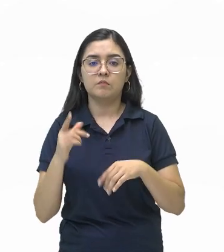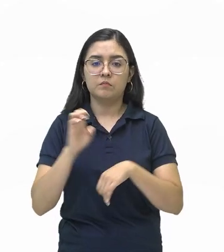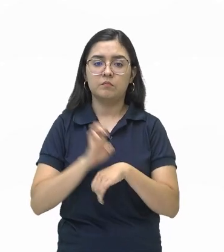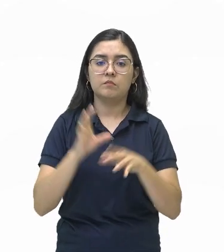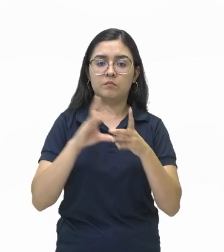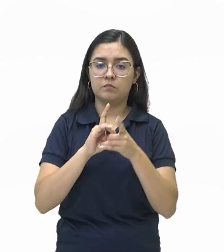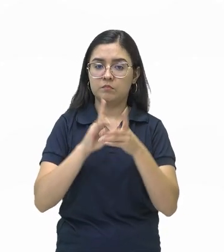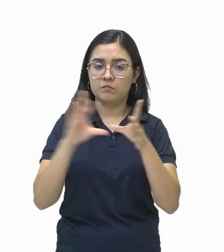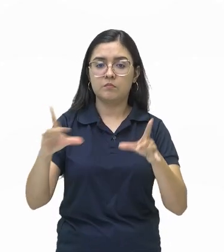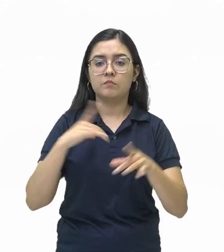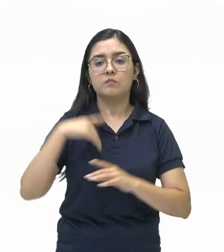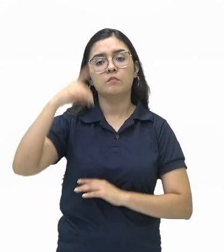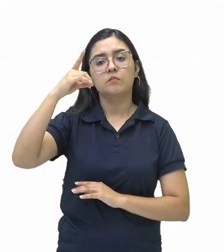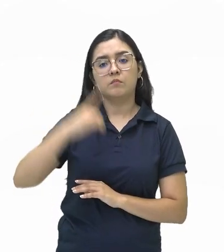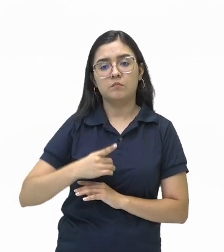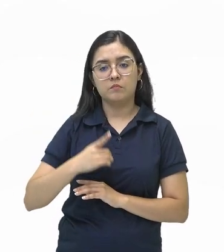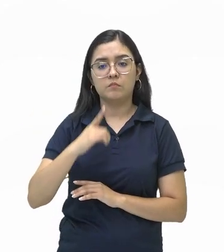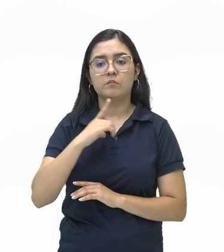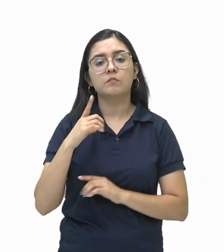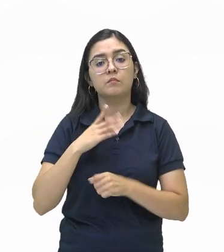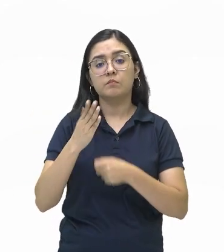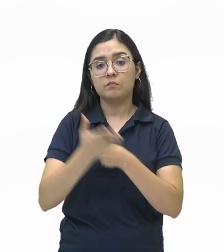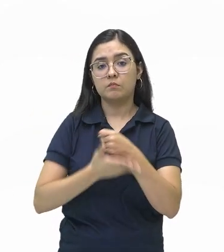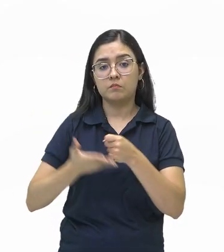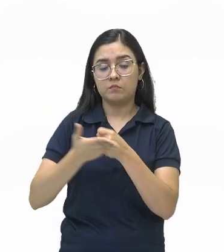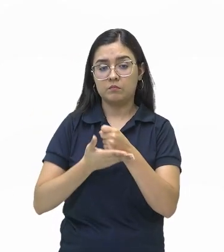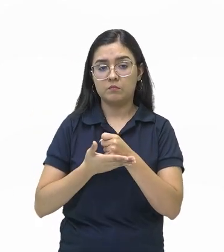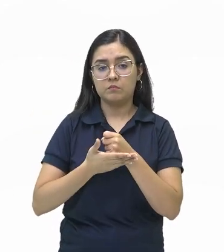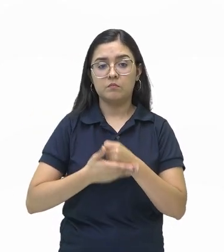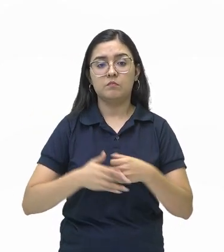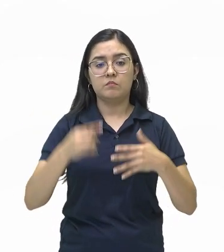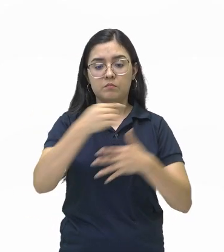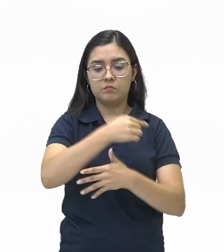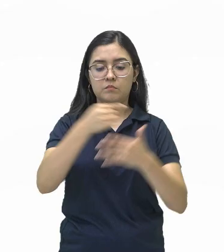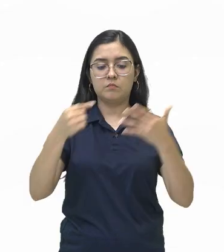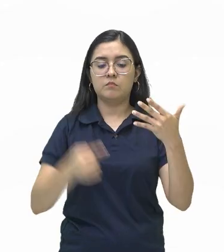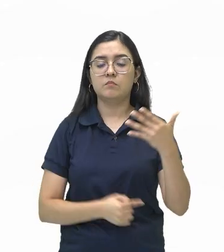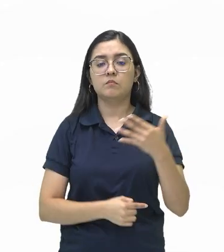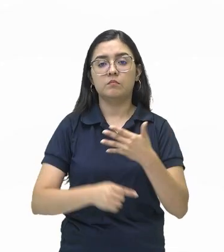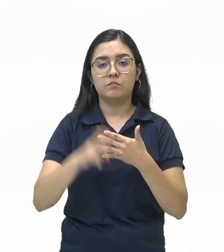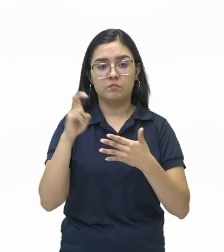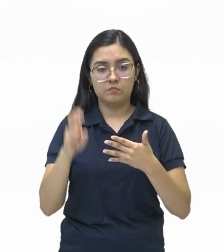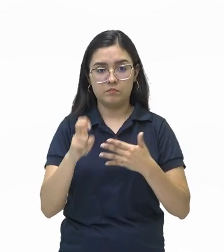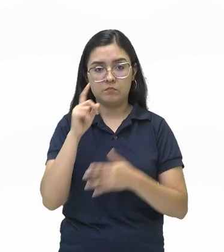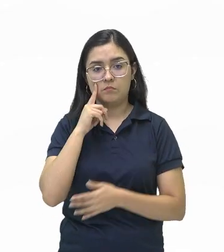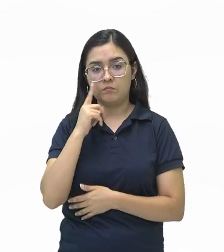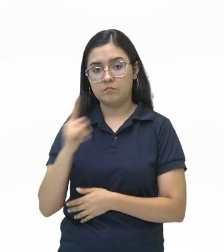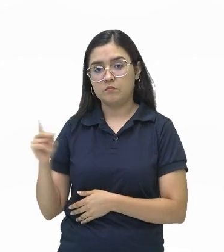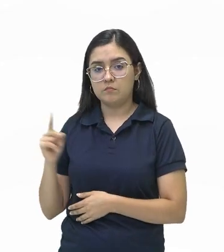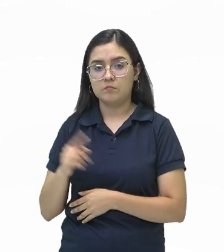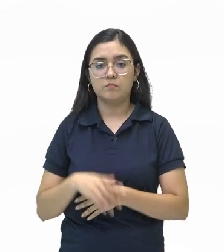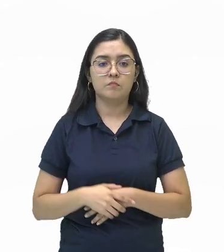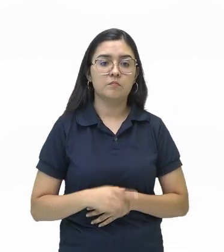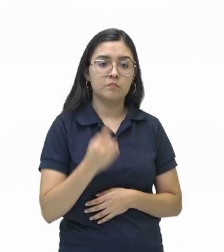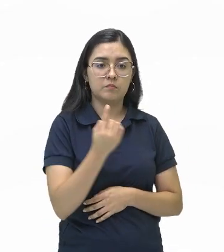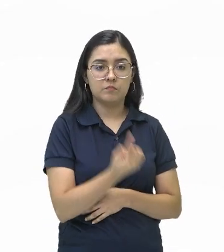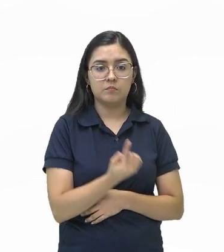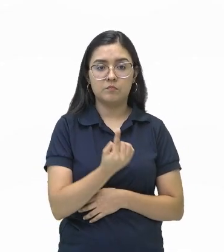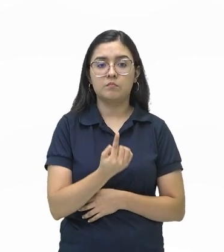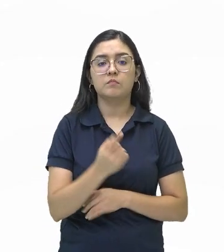de direito e tem como fundamentos, e aí tem 5 incisos aí. O inciso 1 fala